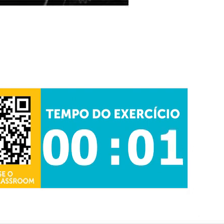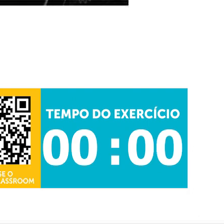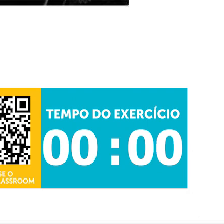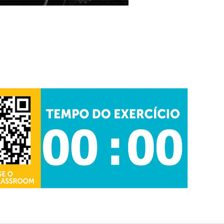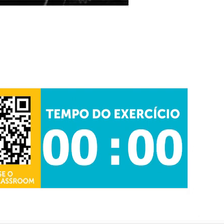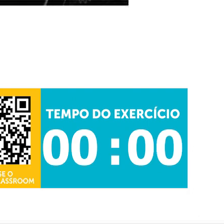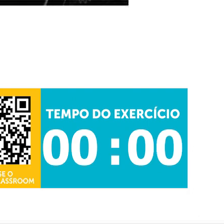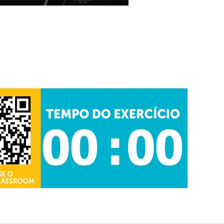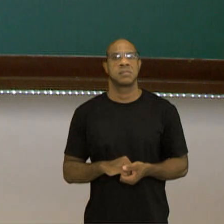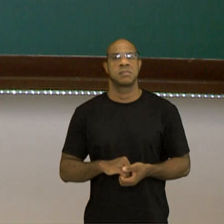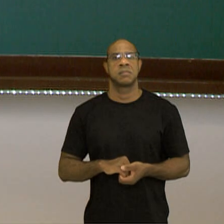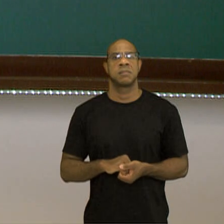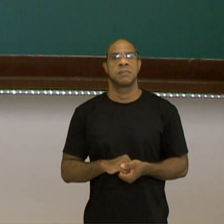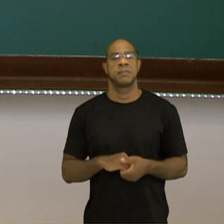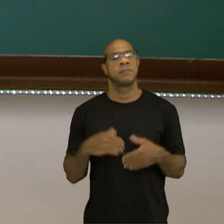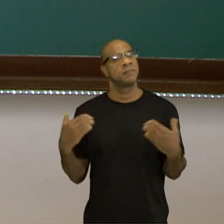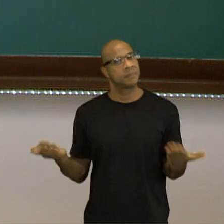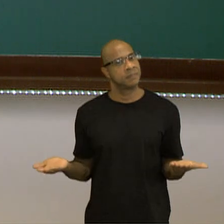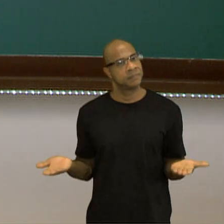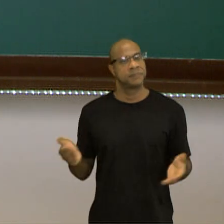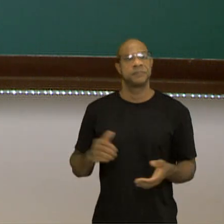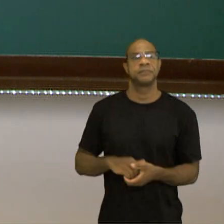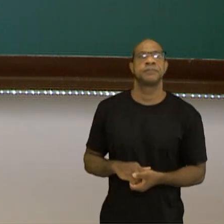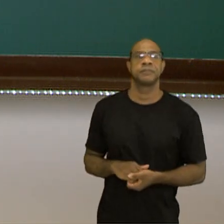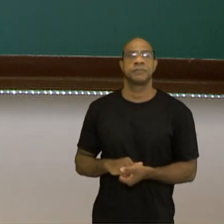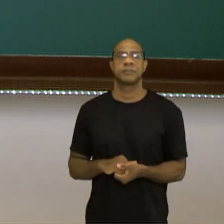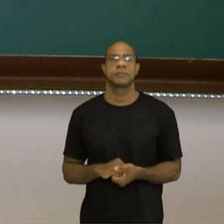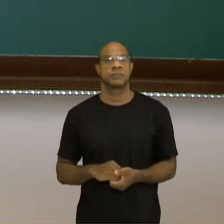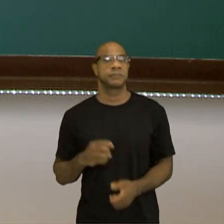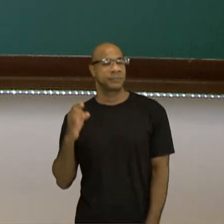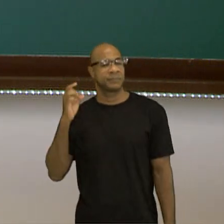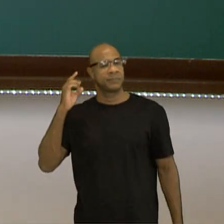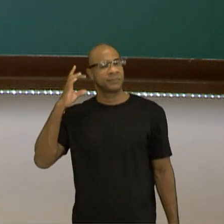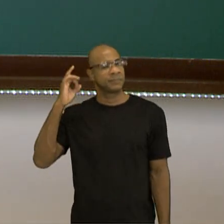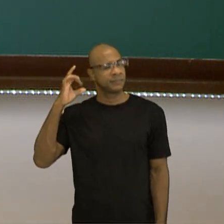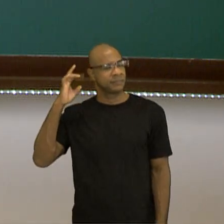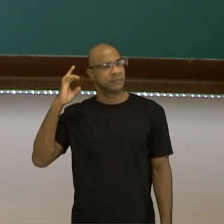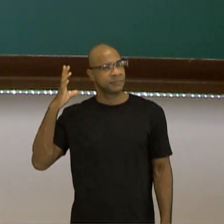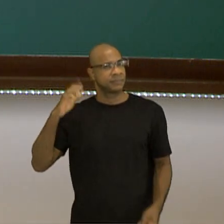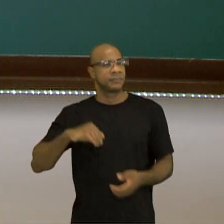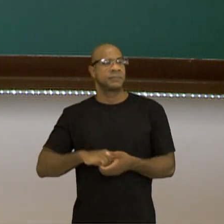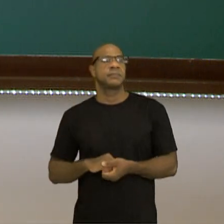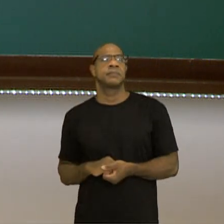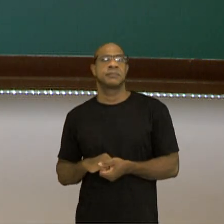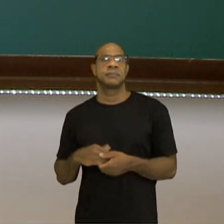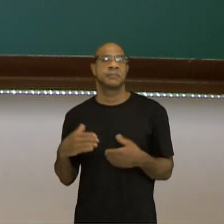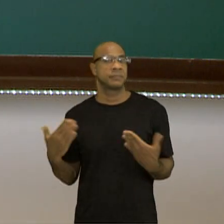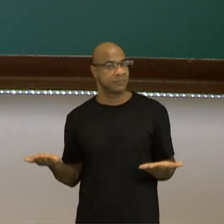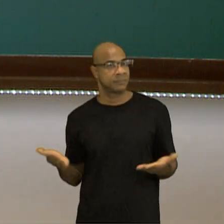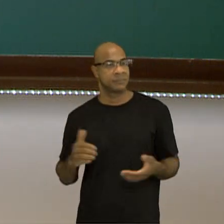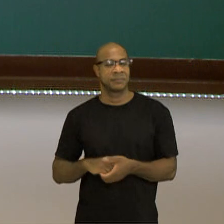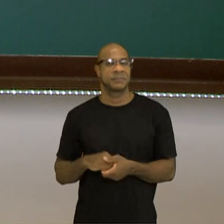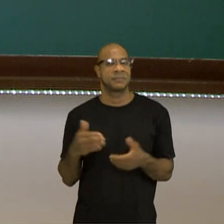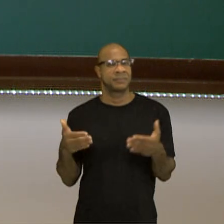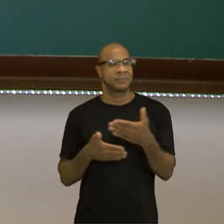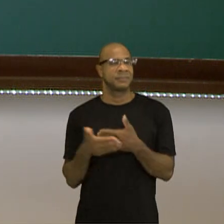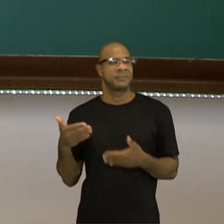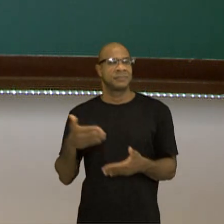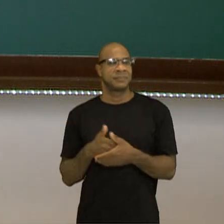that you'd like to be able to do? O que você gostaria, né, de ser capaz de fazer alguma coisa que ele não saiba, né?